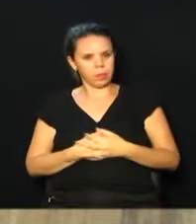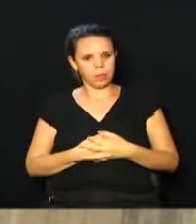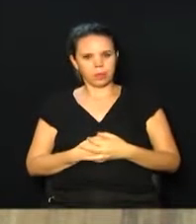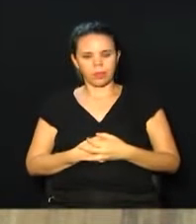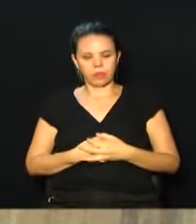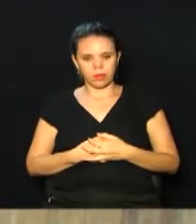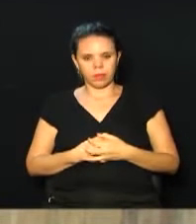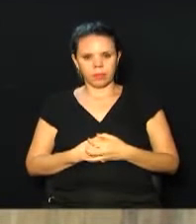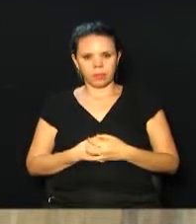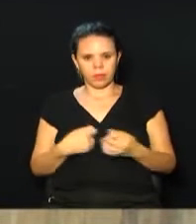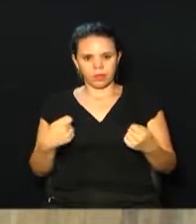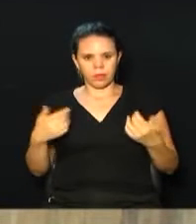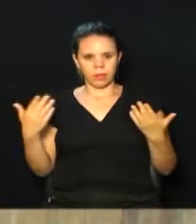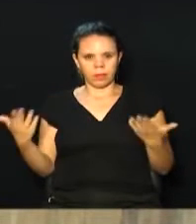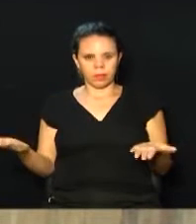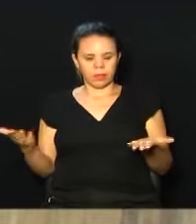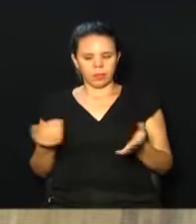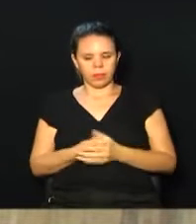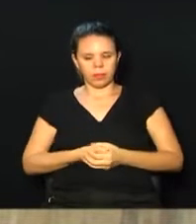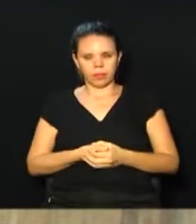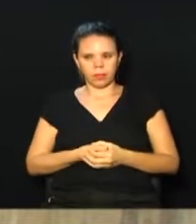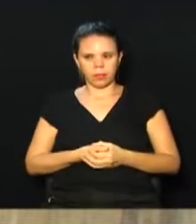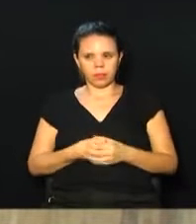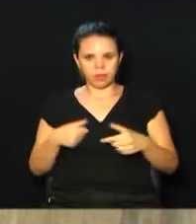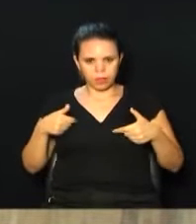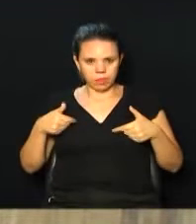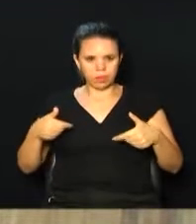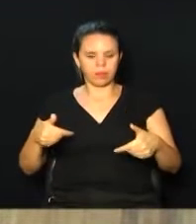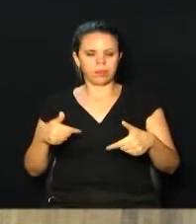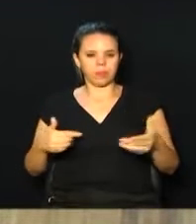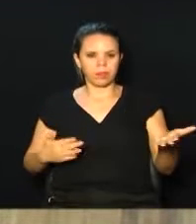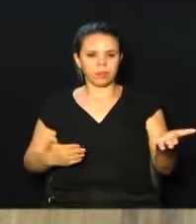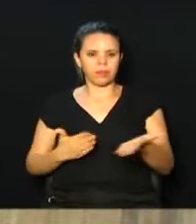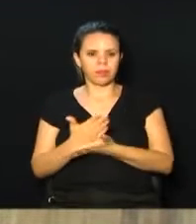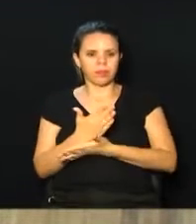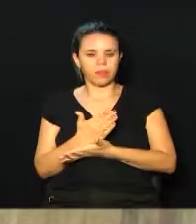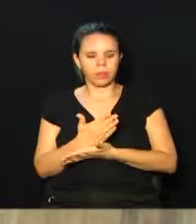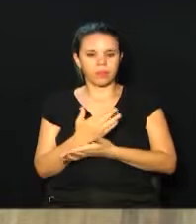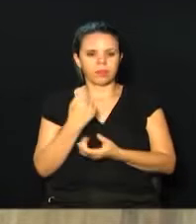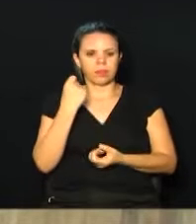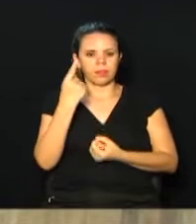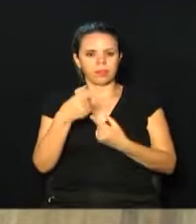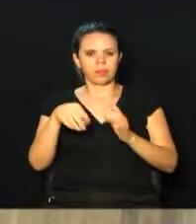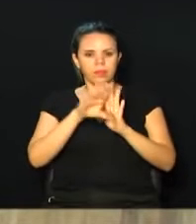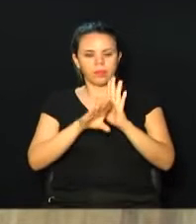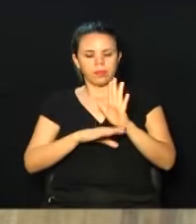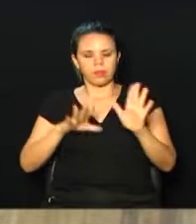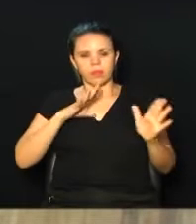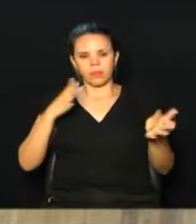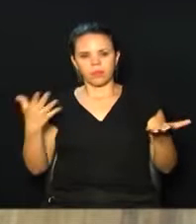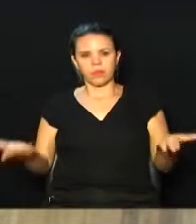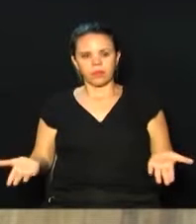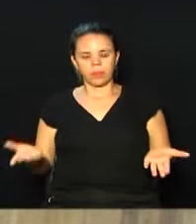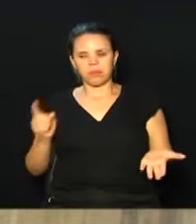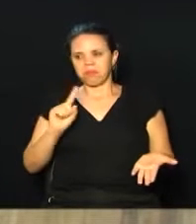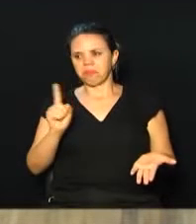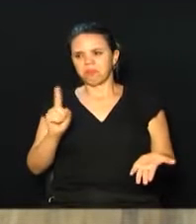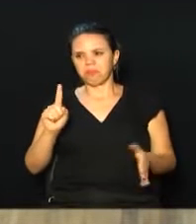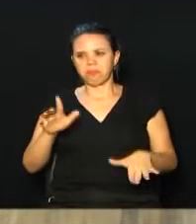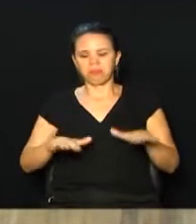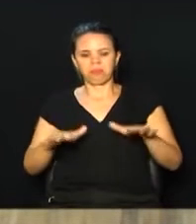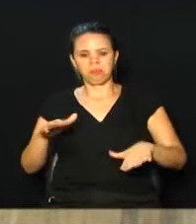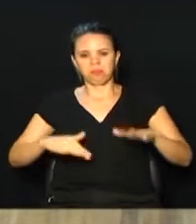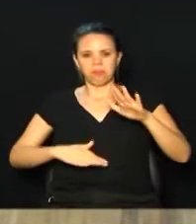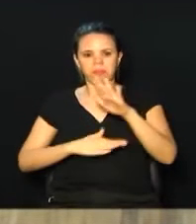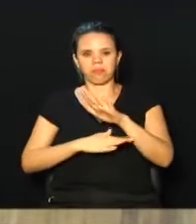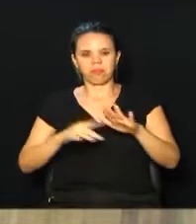vai necessariamente atuar na aprovação de algum programa para a cidade ou não? A parte da Câmara